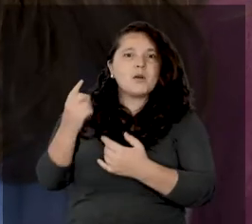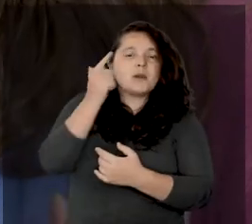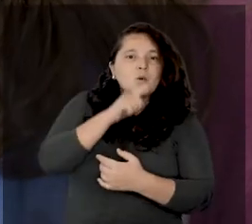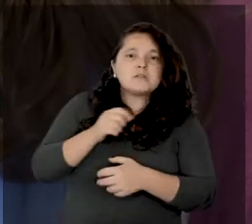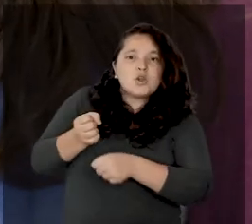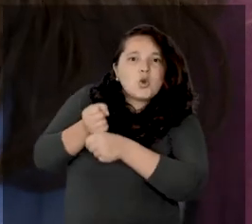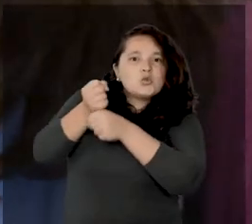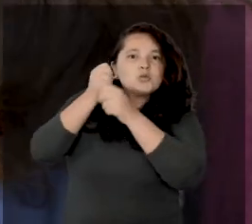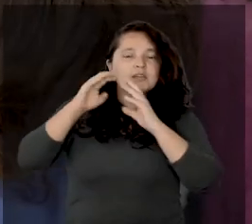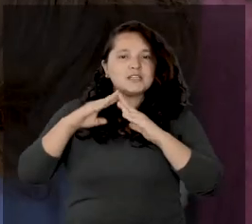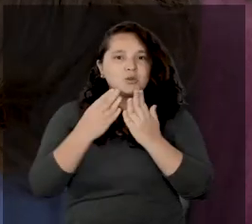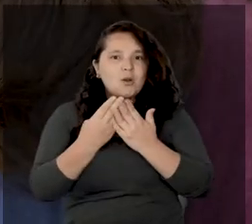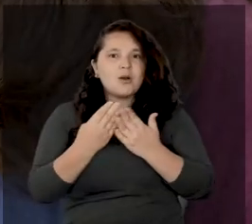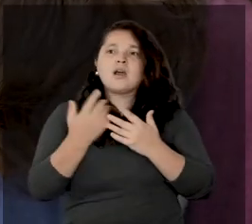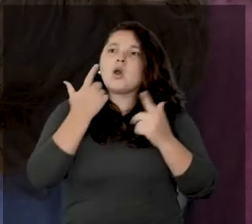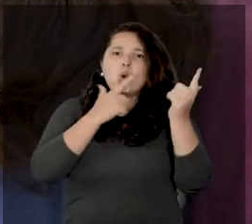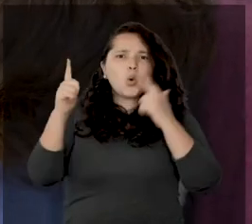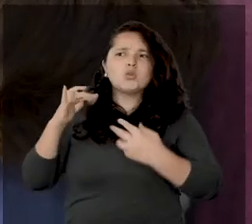e, né, indígenas, assim.